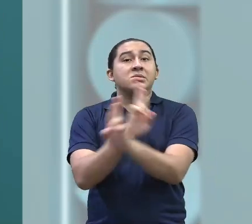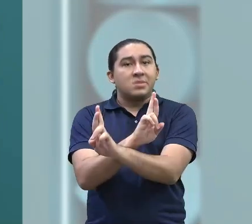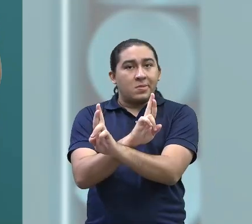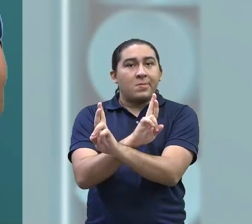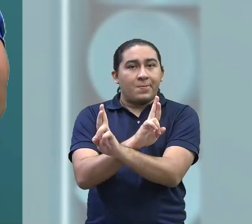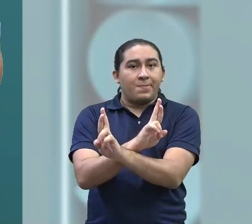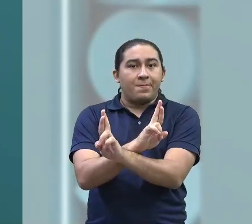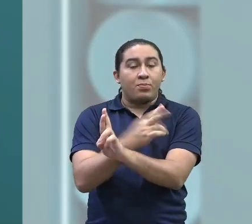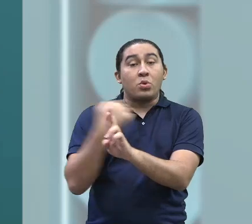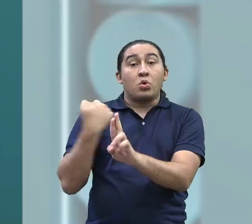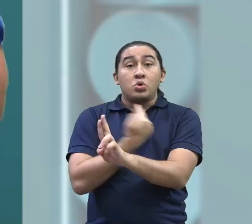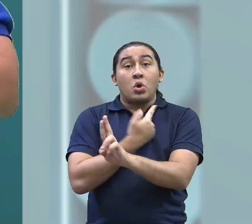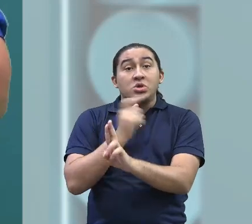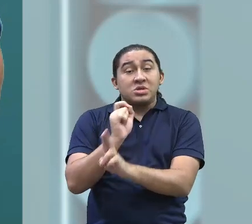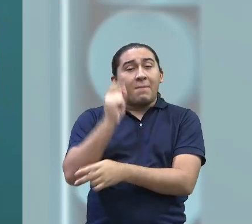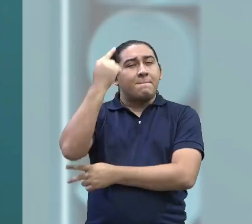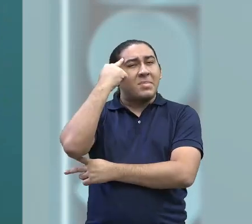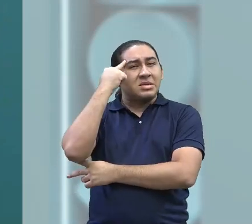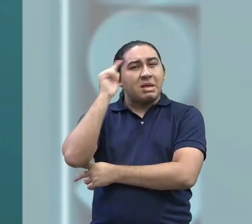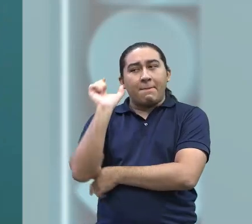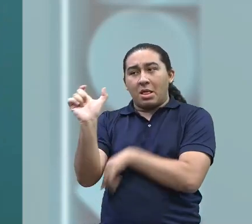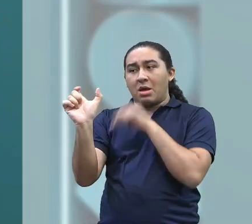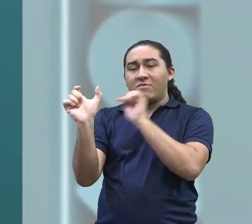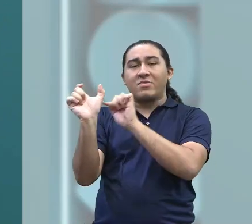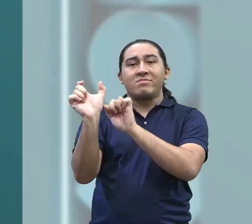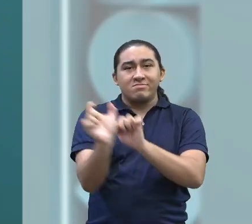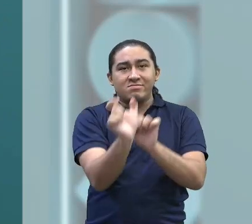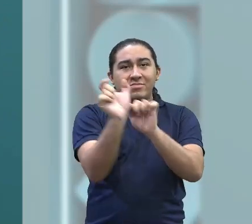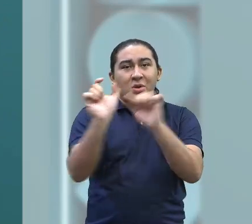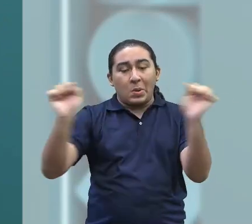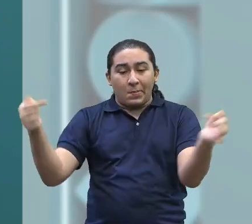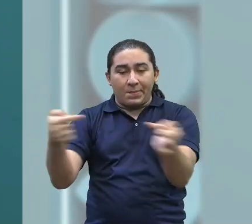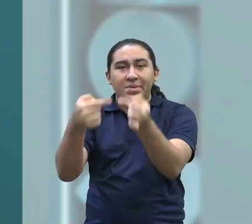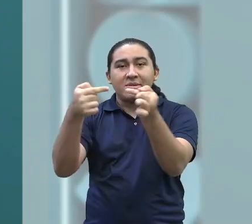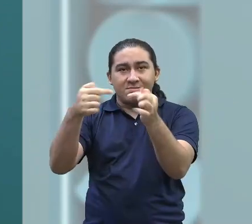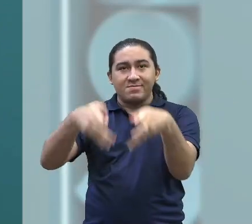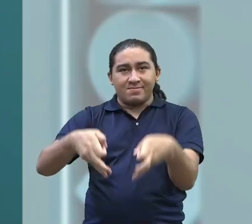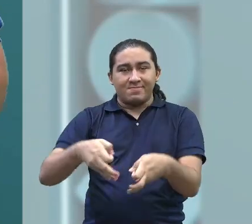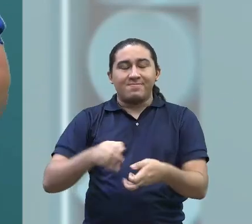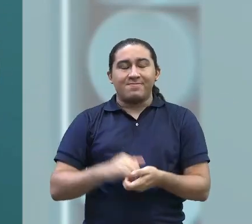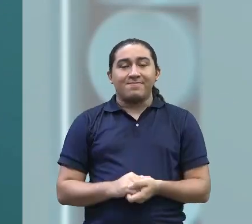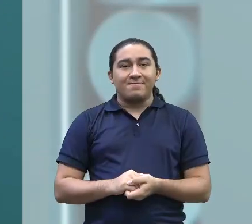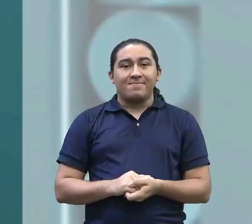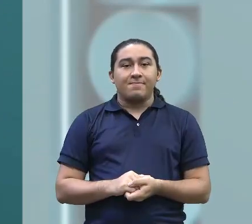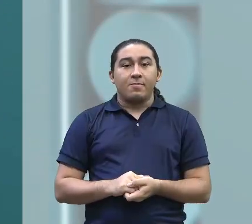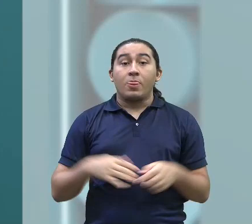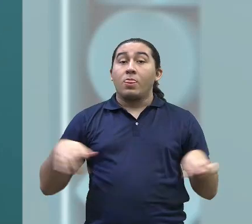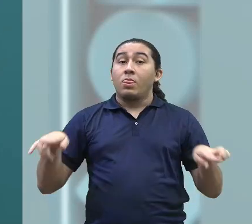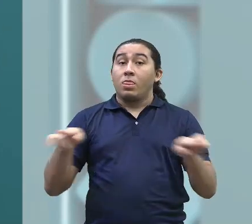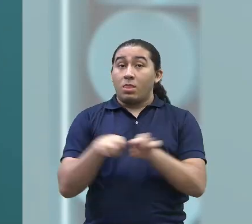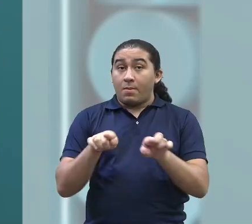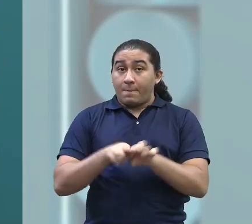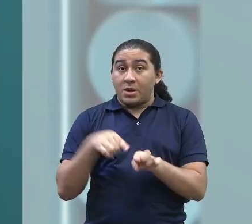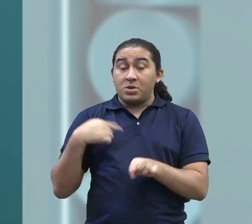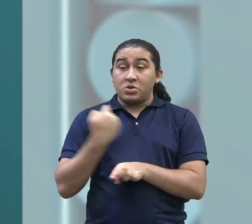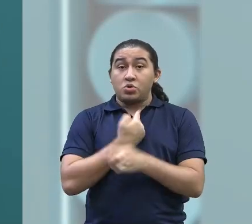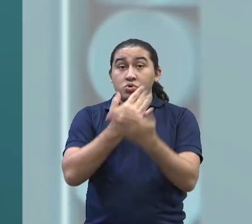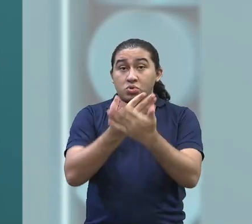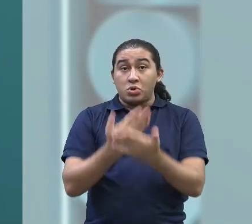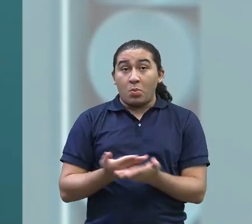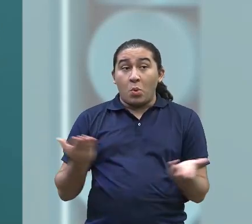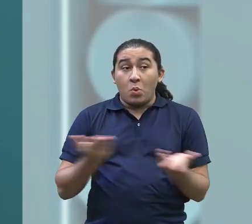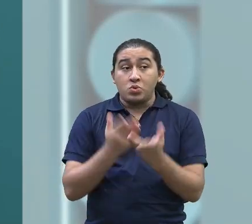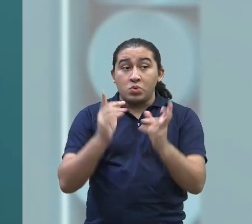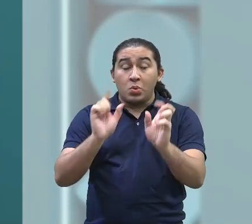nós denominamos, né, o conceito de intertextualidade. Também trabalhamos na aula de